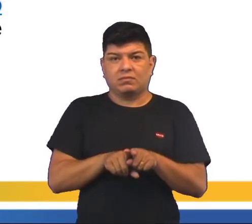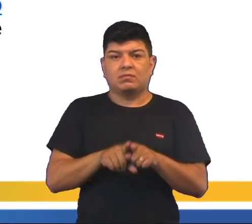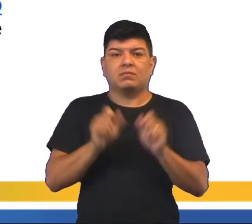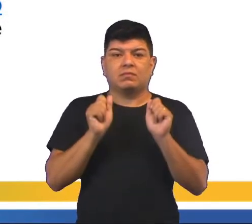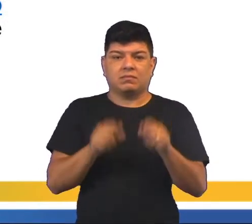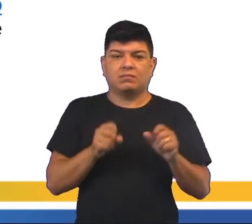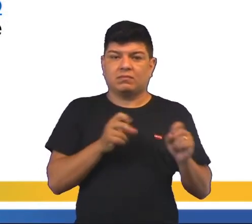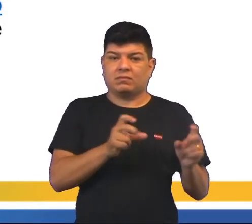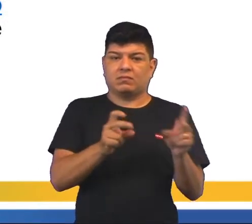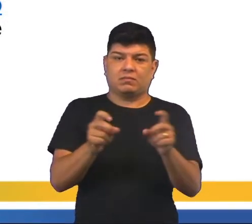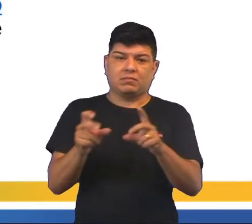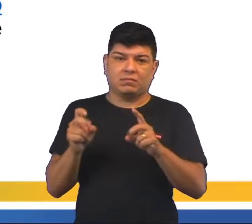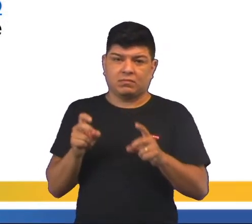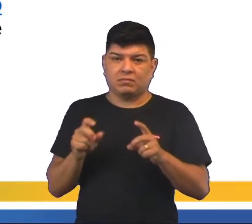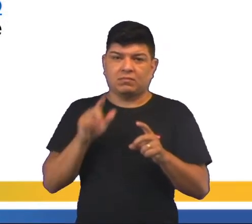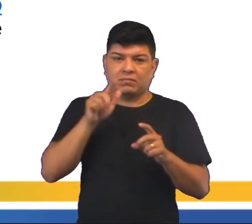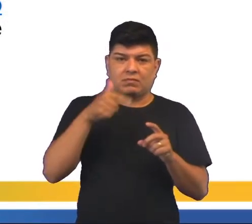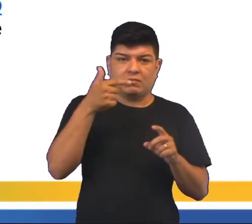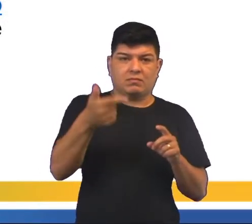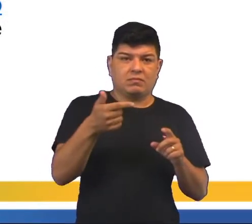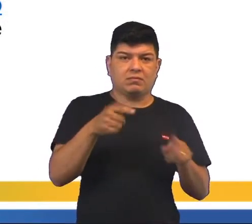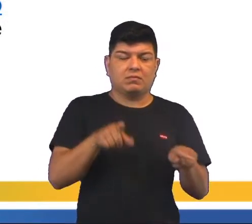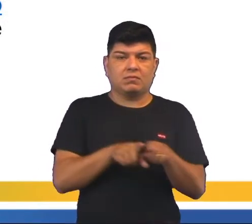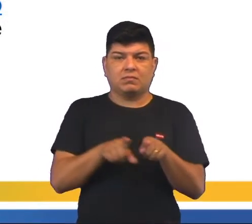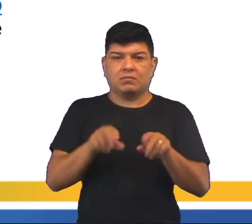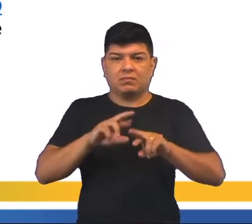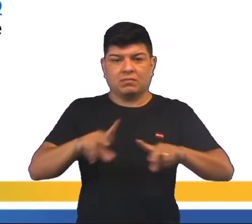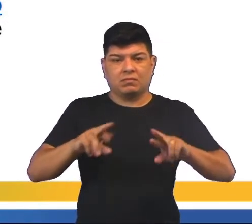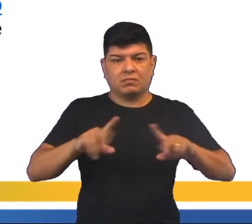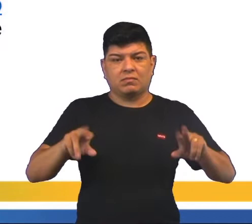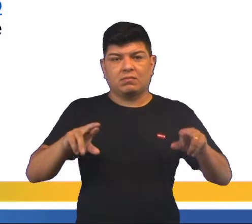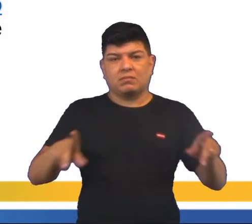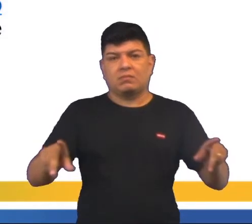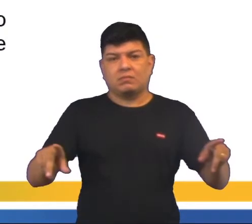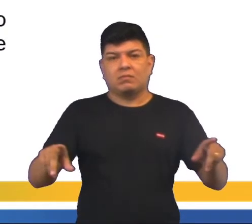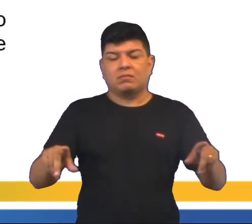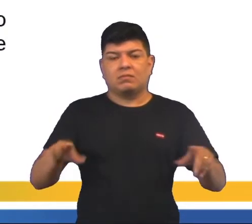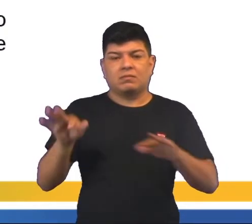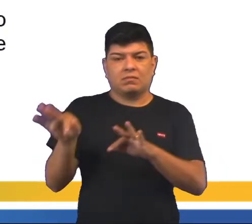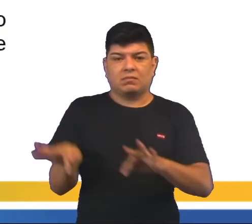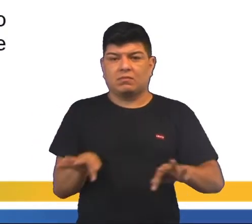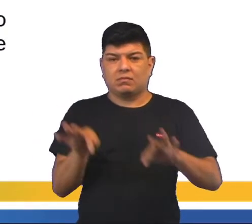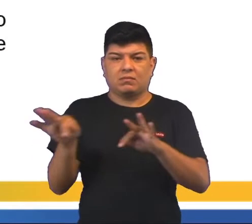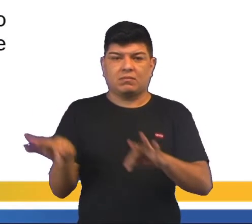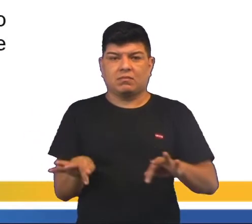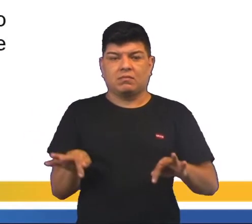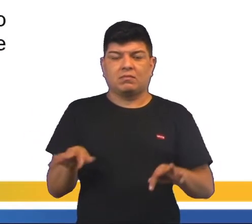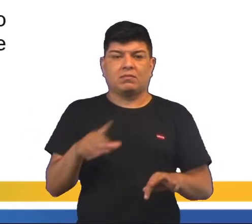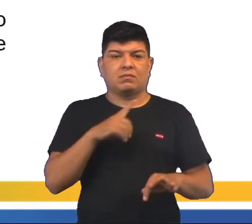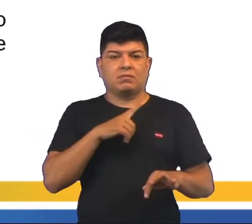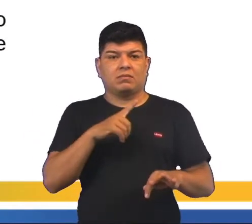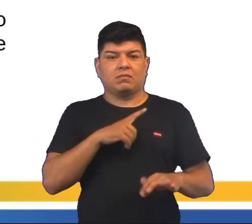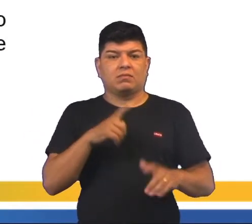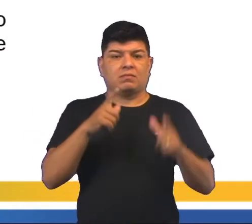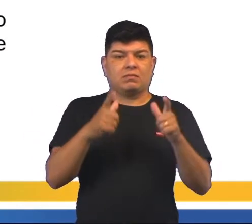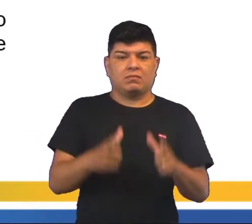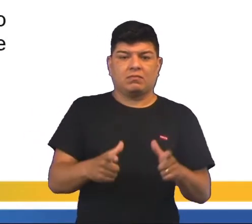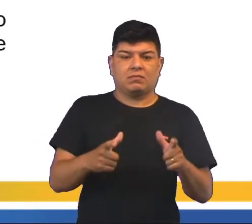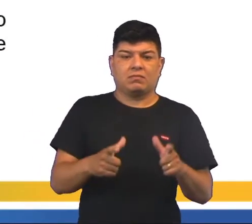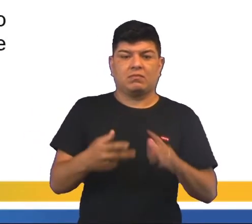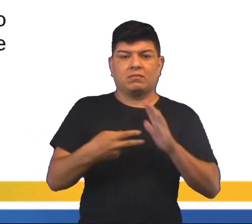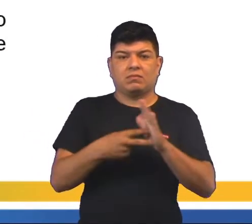ser vendida, né, como qualquer outra mercadoria. Diferente ali da época feudal, onde você ter uma terra,